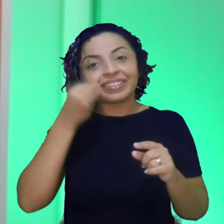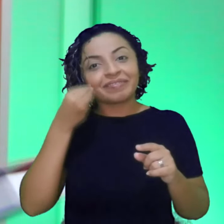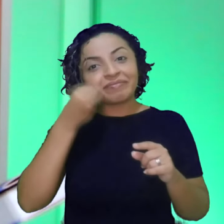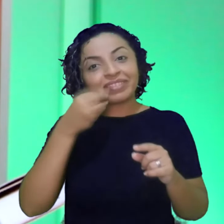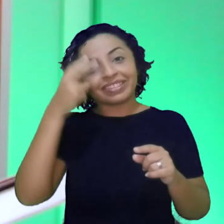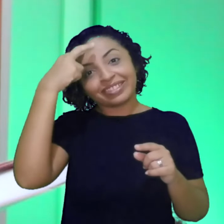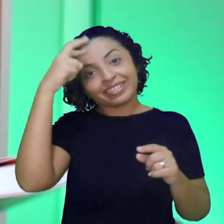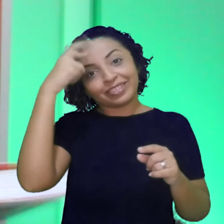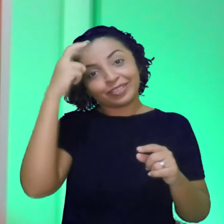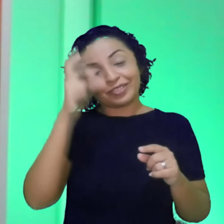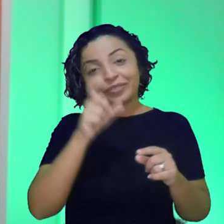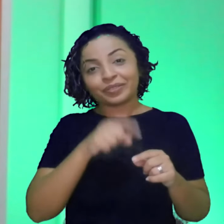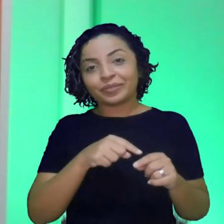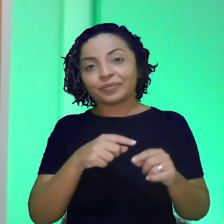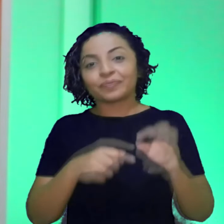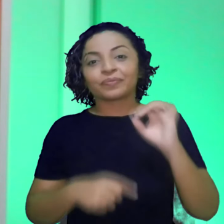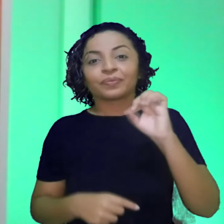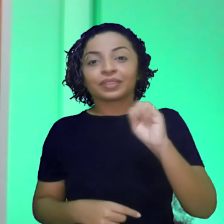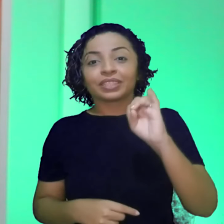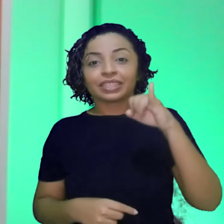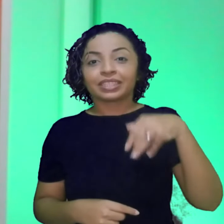essa história aqui. Simon